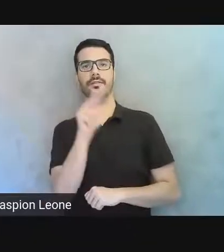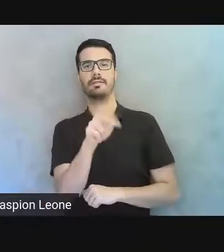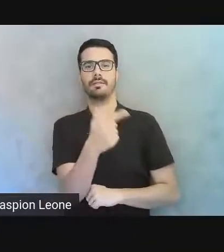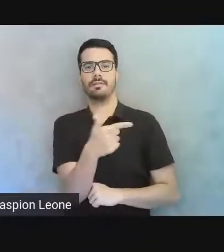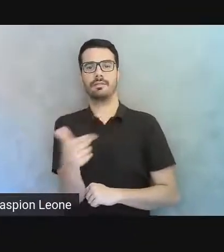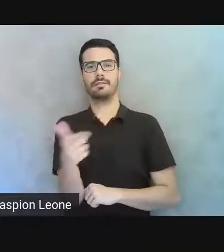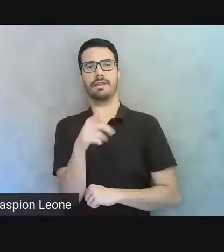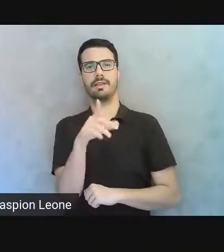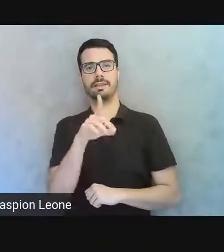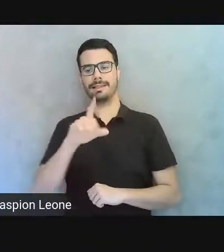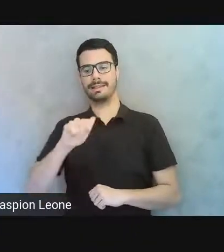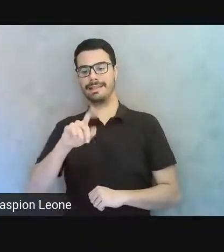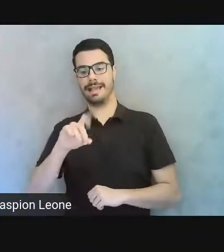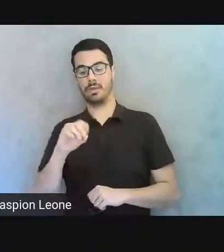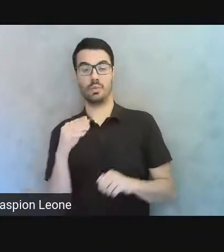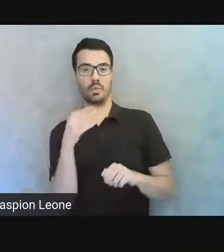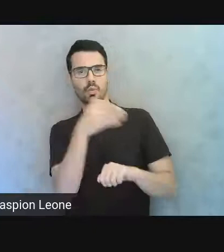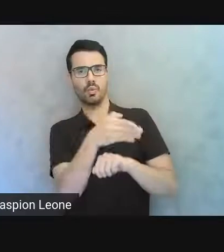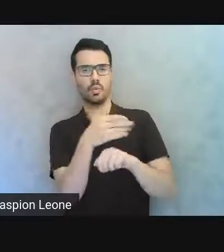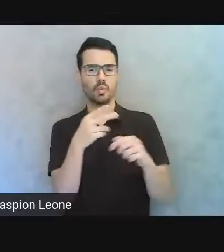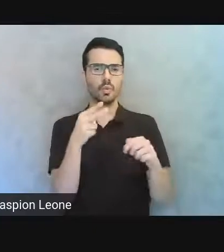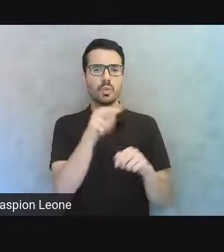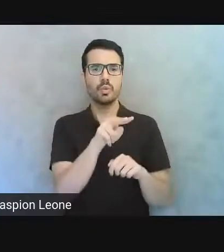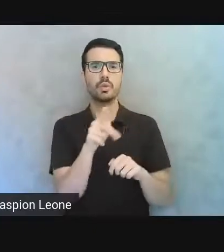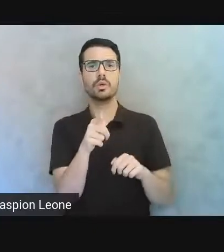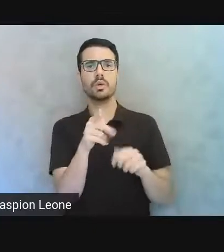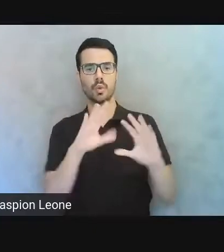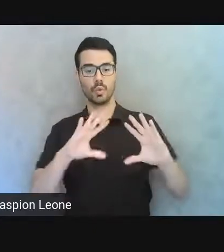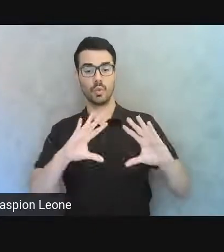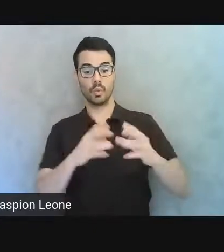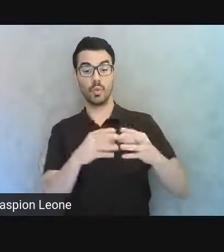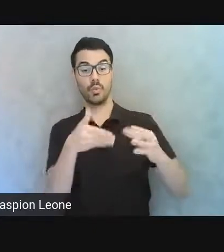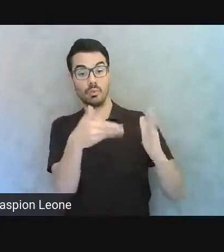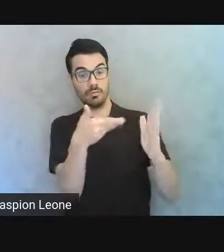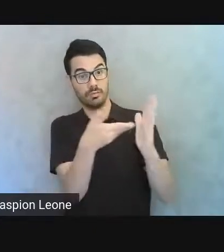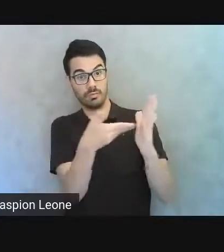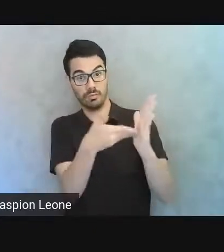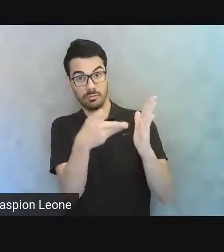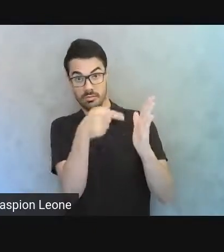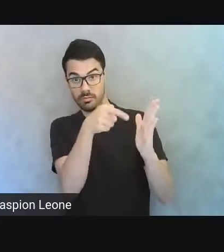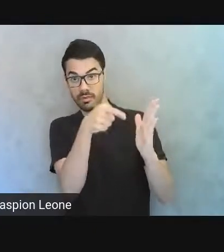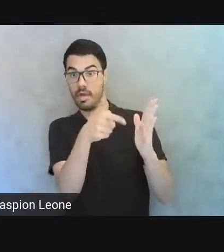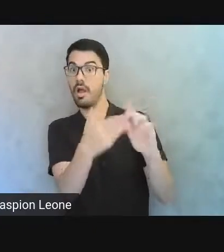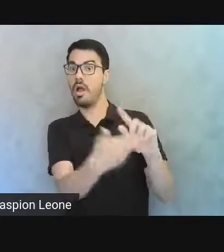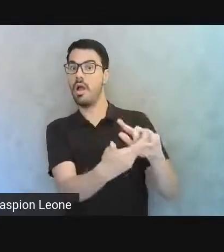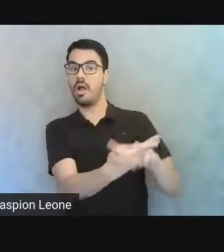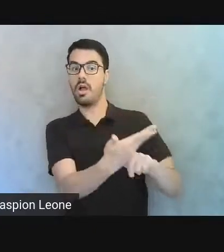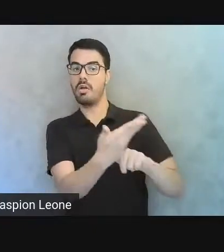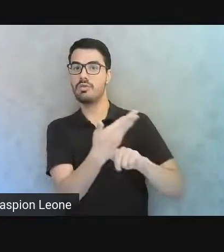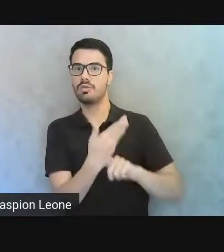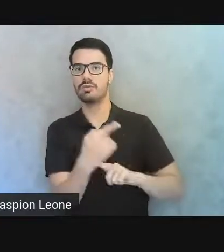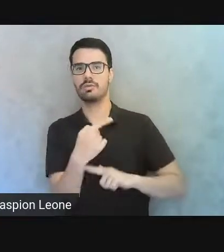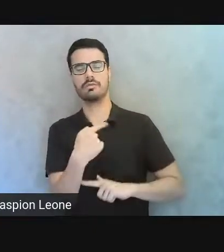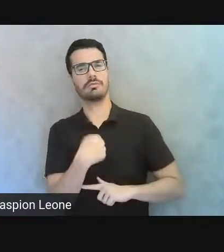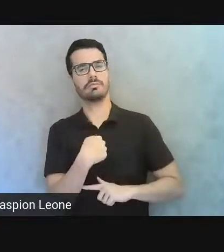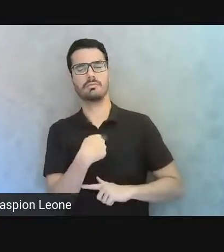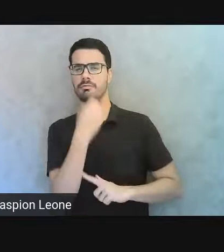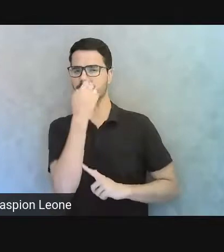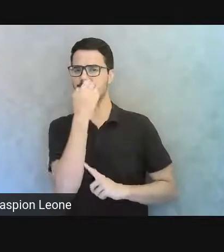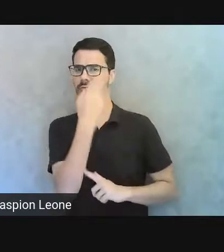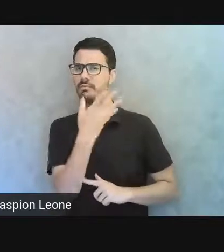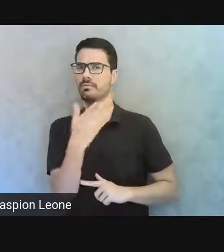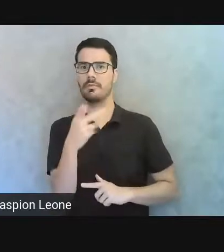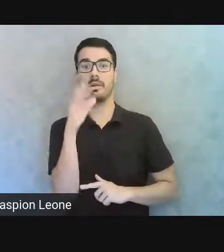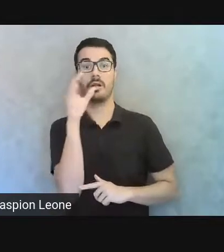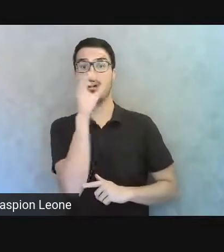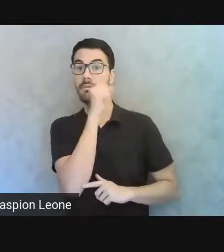no site, a equipe da Câmara é sempre muito solícita e atende de uma forma muito eficiente, muito